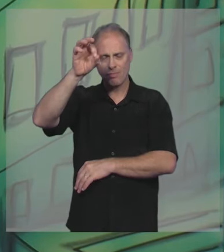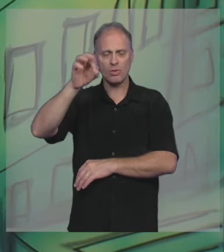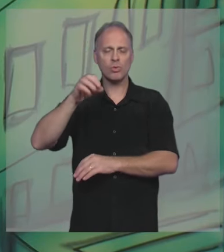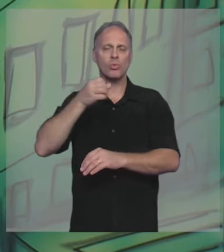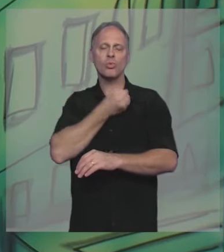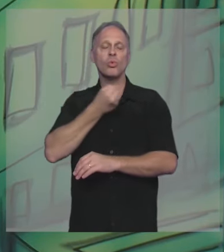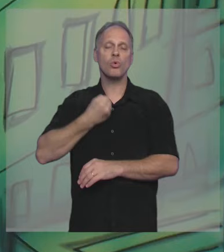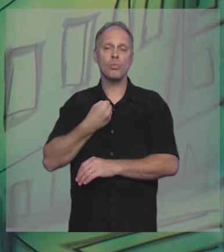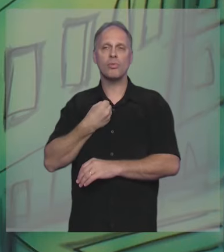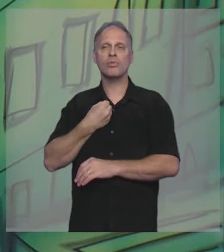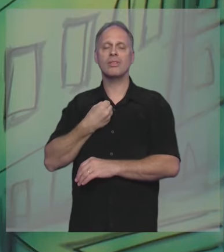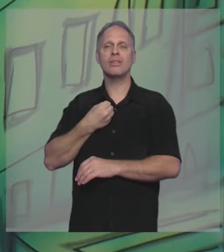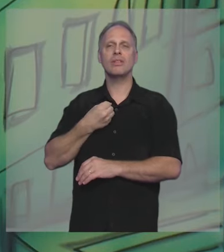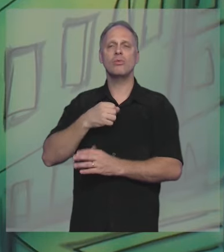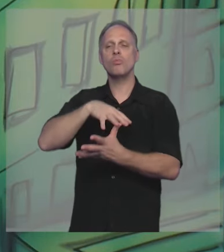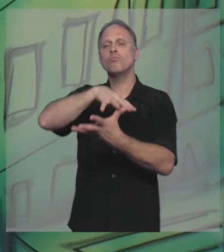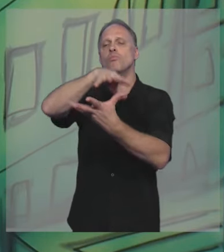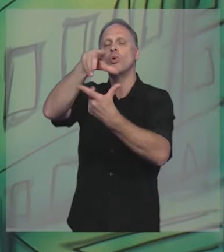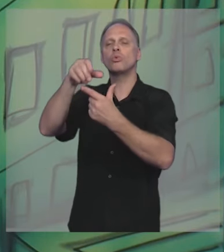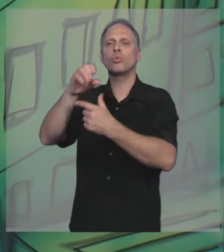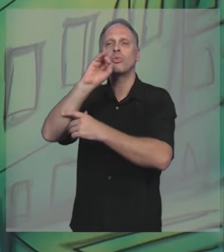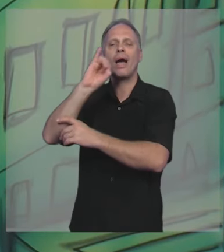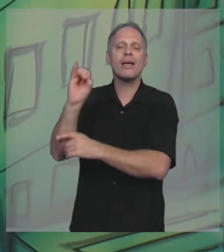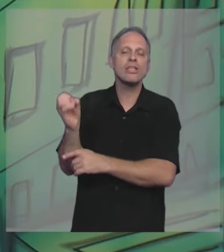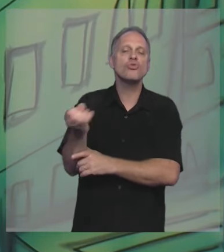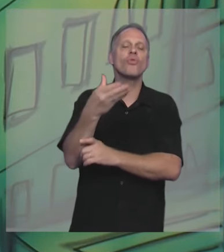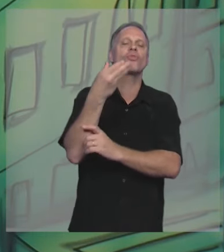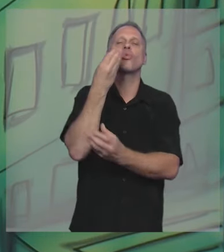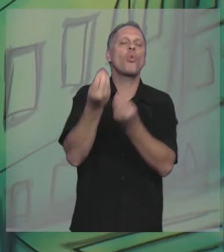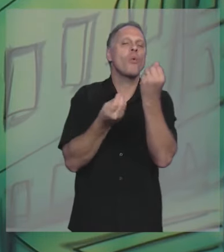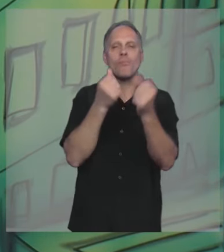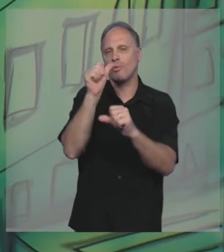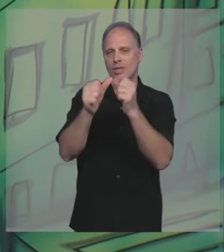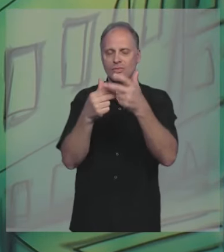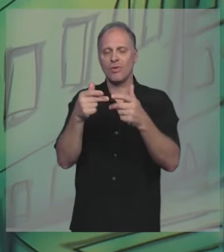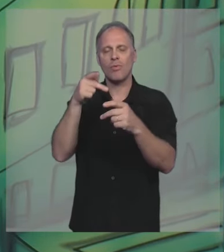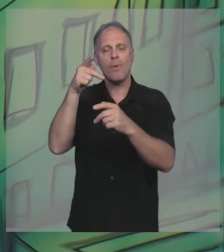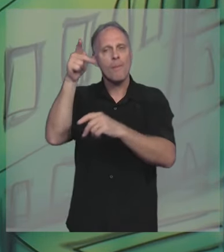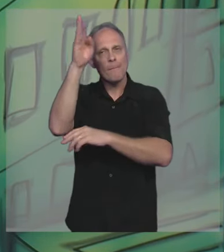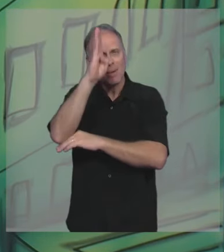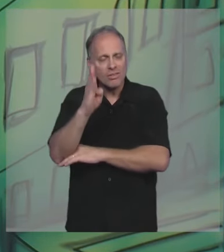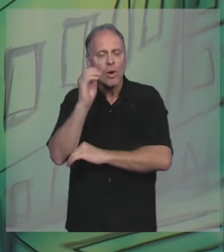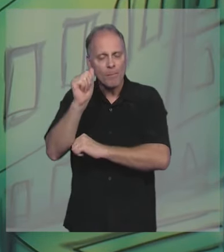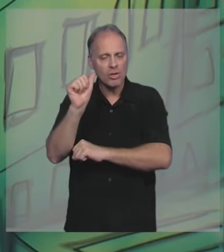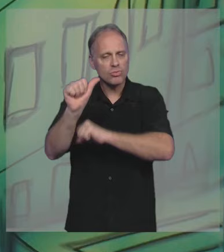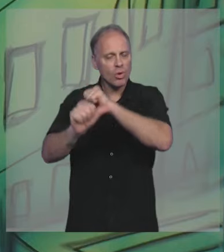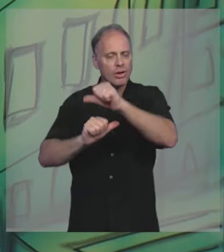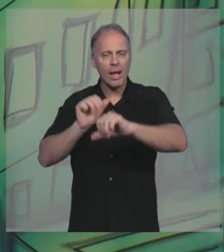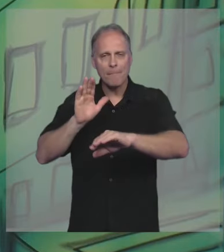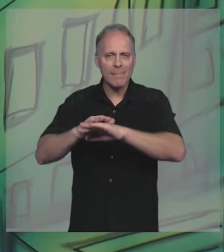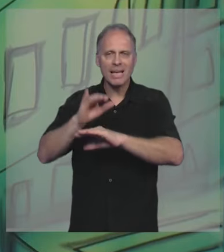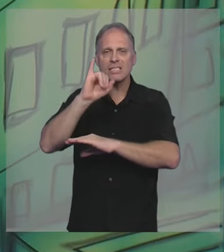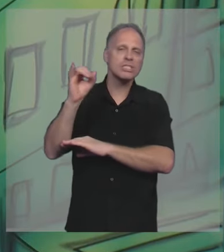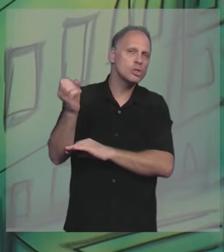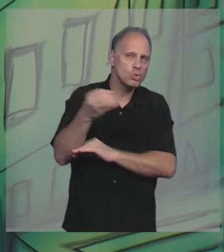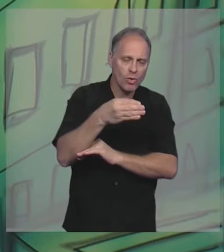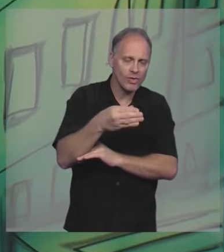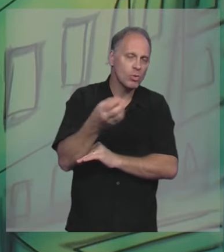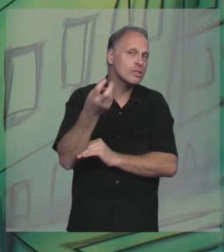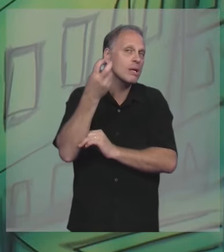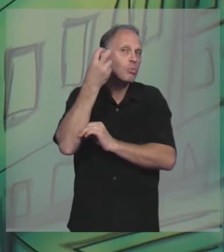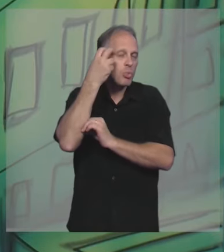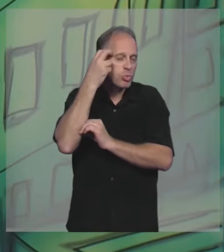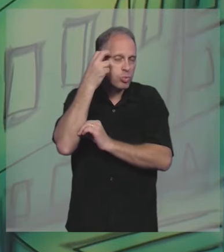no ranking mundial da inovação. Como podemos mudar, né, esse quadro? Como o país pode se tornar mais inovador?